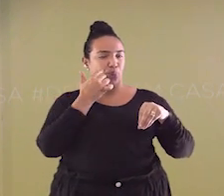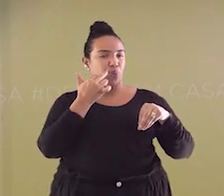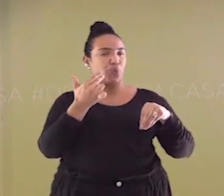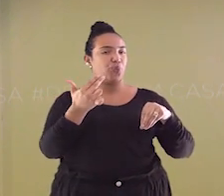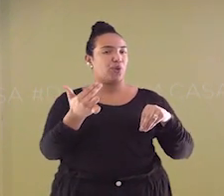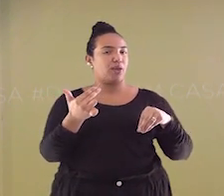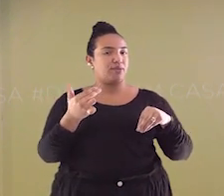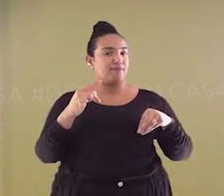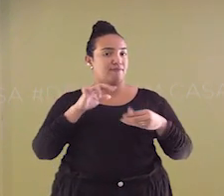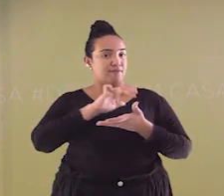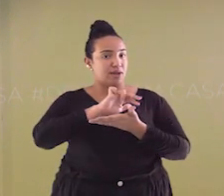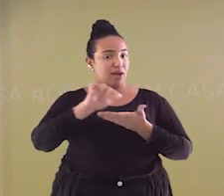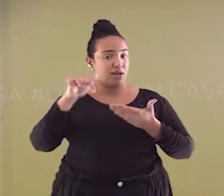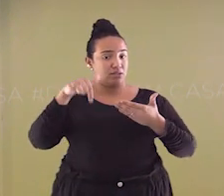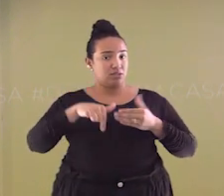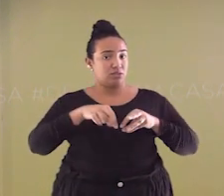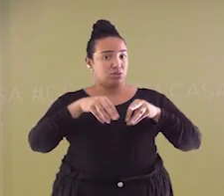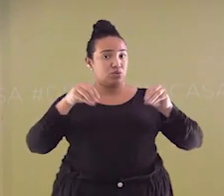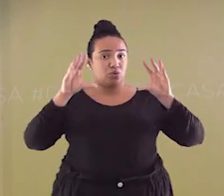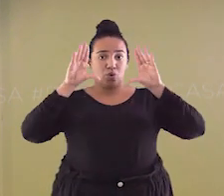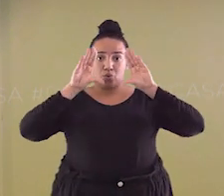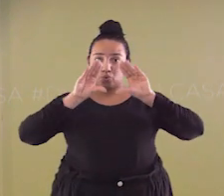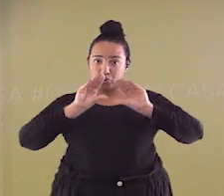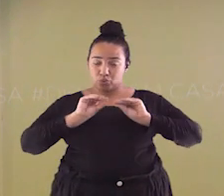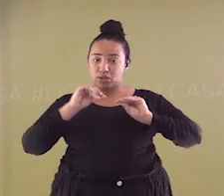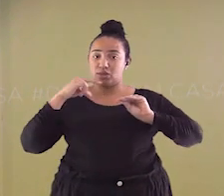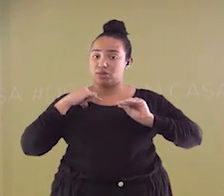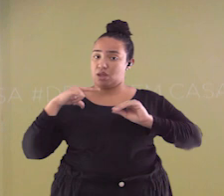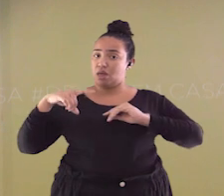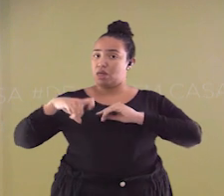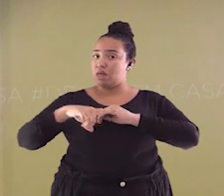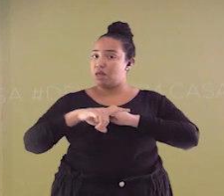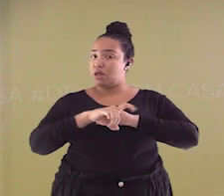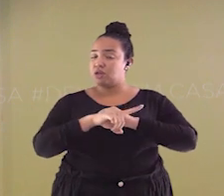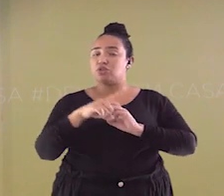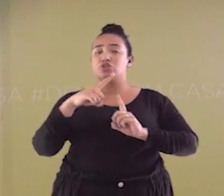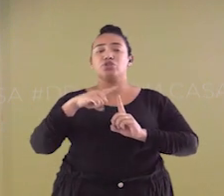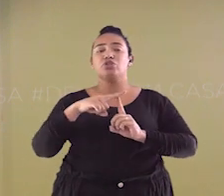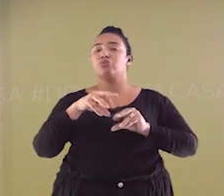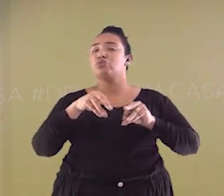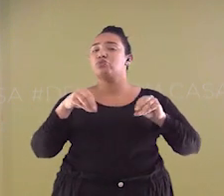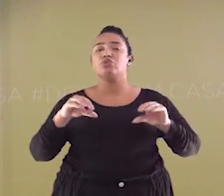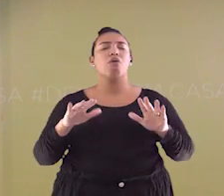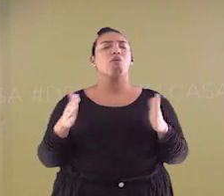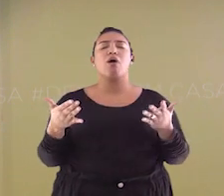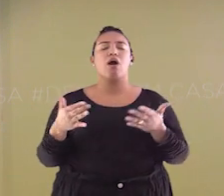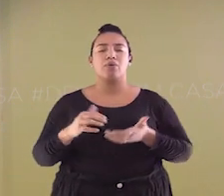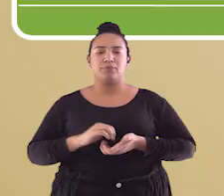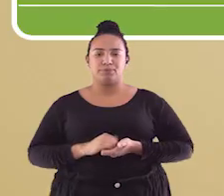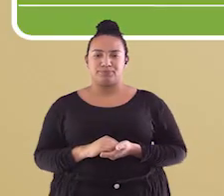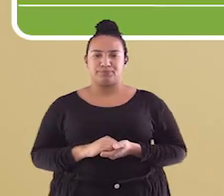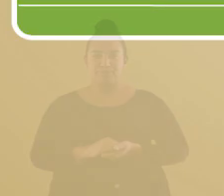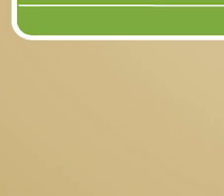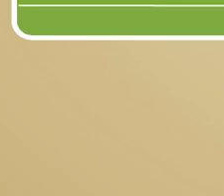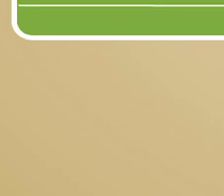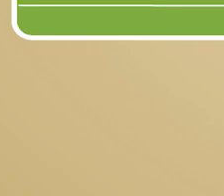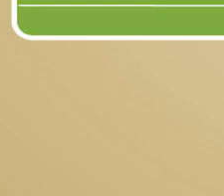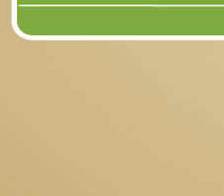nutrientes, escuro e onde encontramos as minhocas. Que tipo de solo é esse?